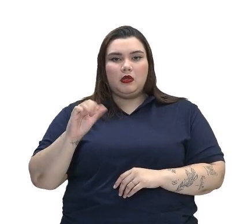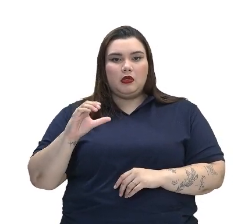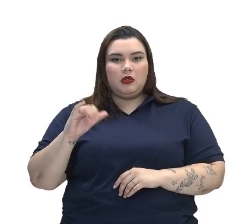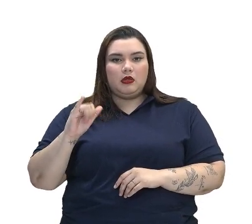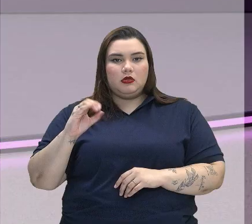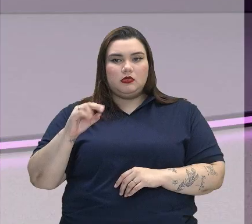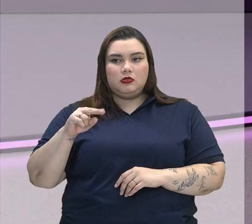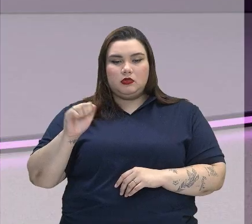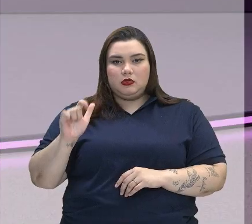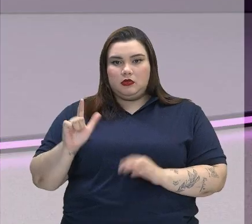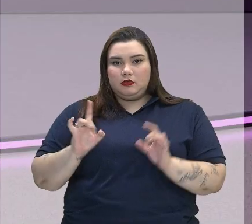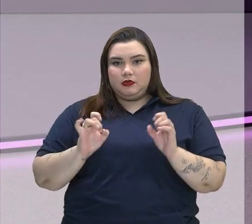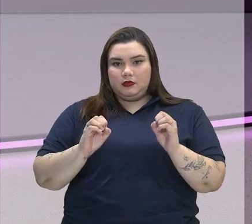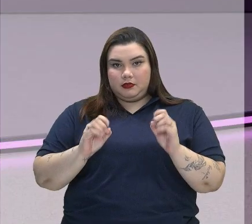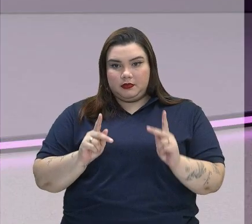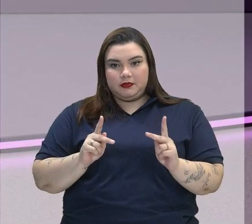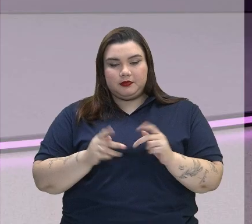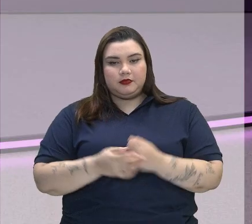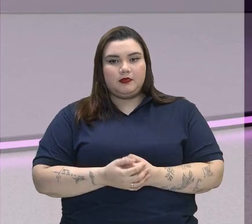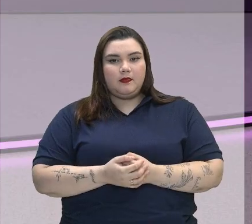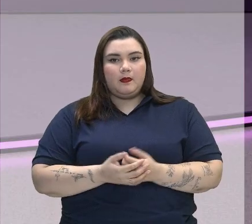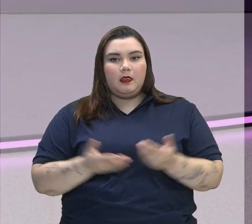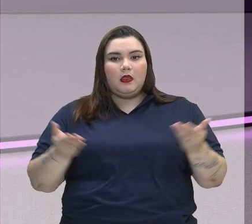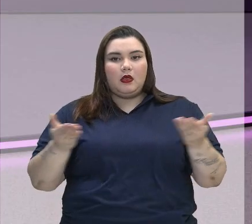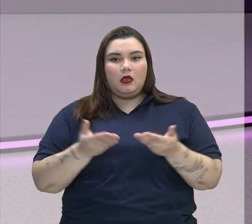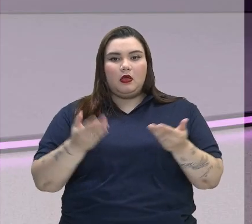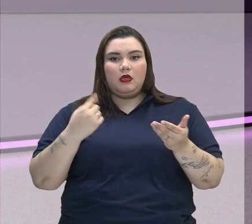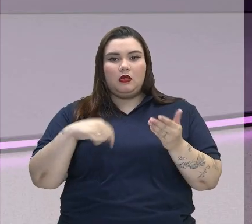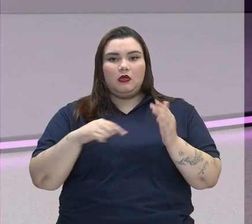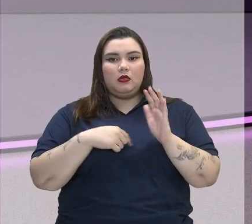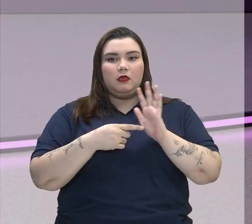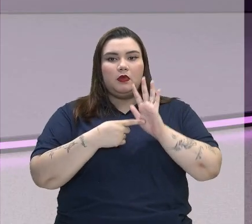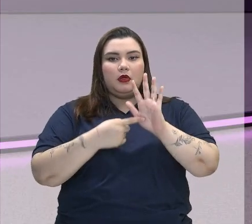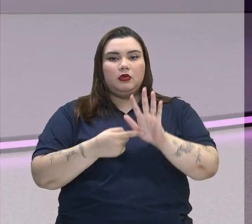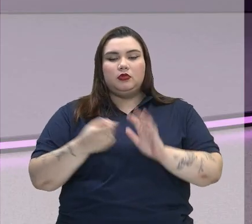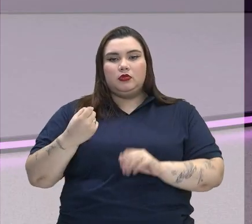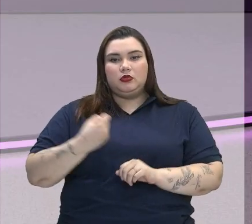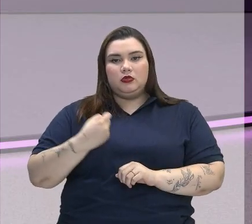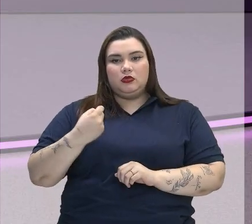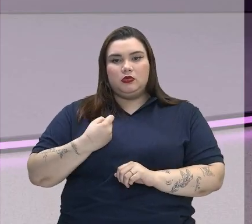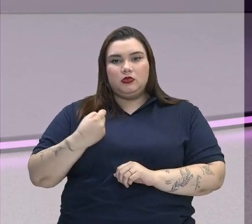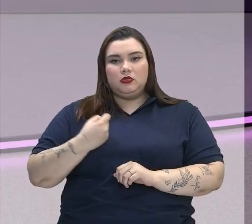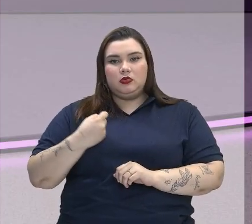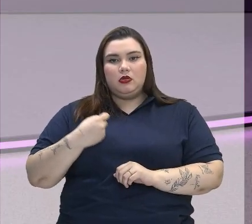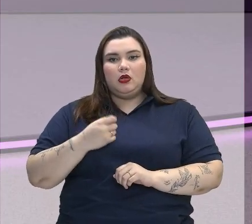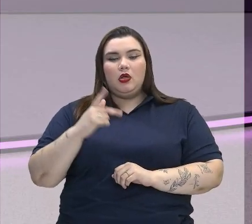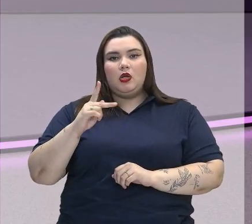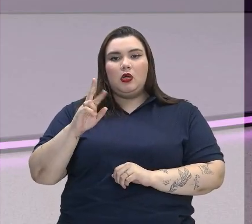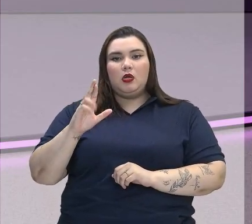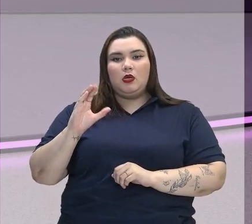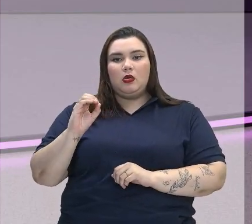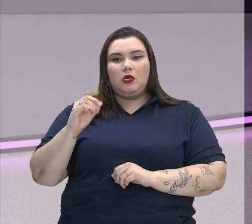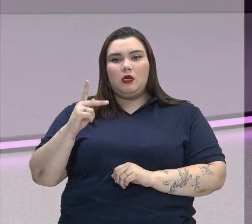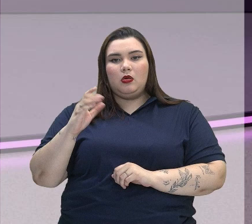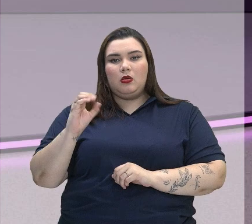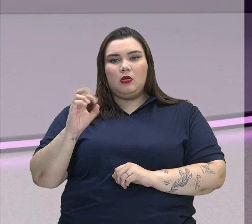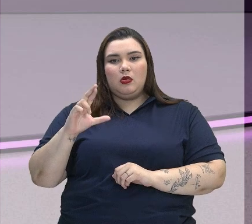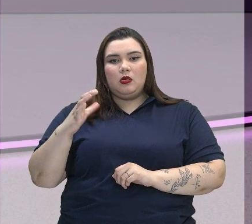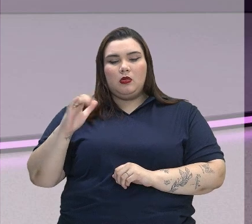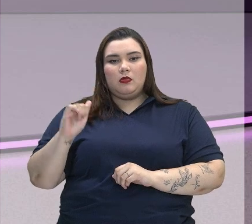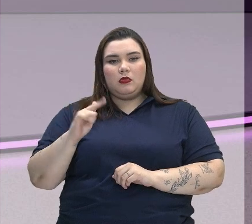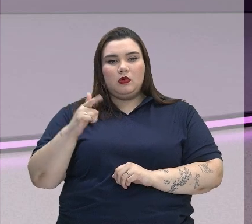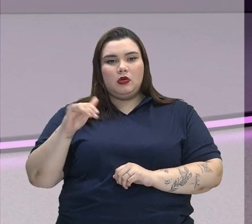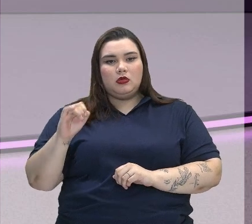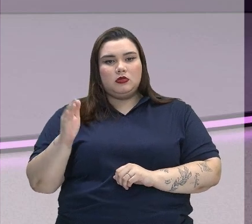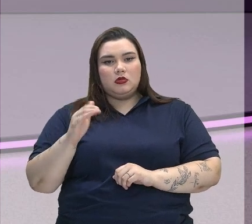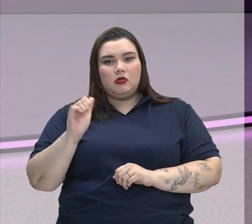ok? Agora, nós vamos posicionar aquele número da proporção áurea, que é o número φ, em uma reta numérica.